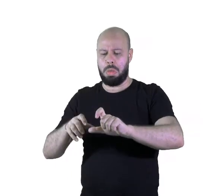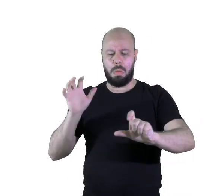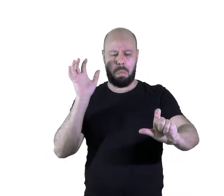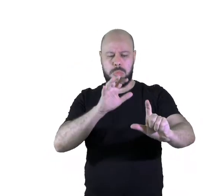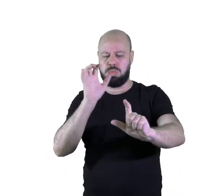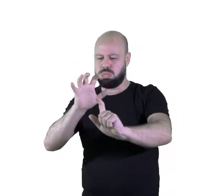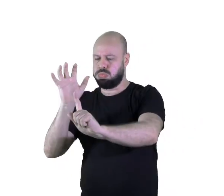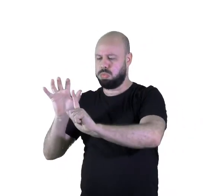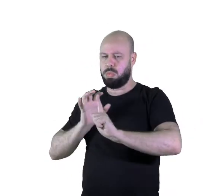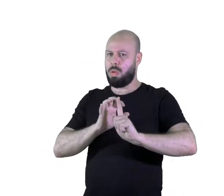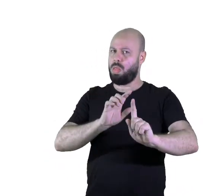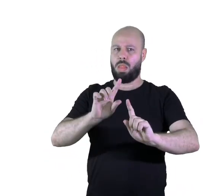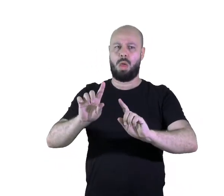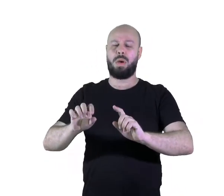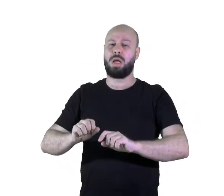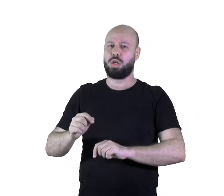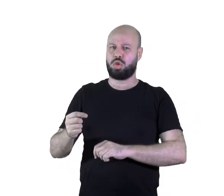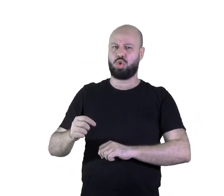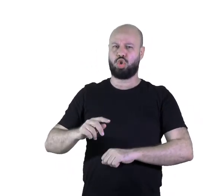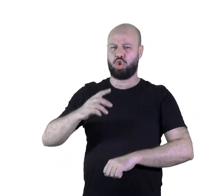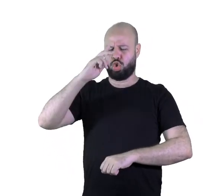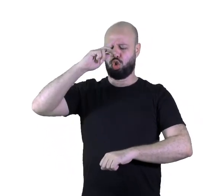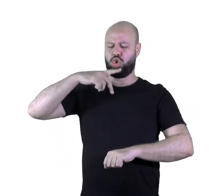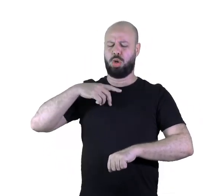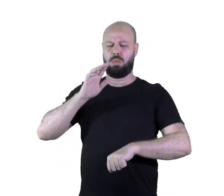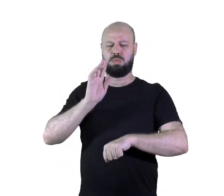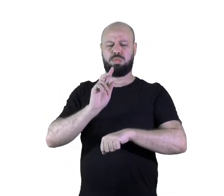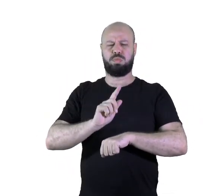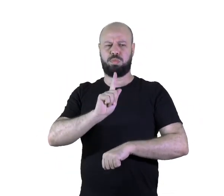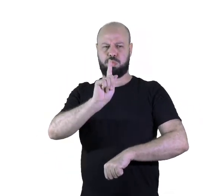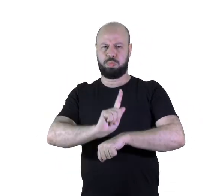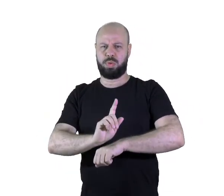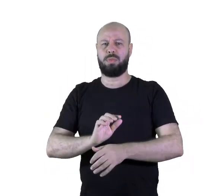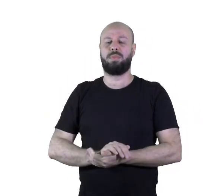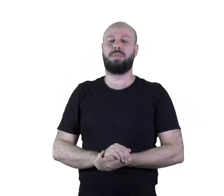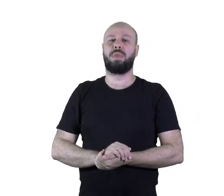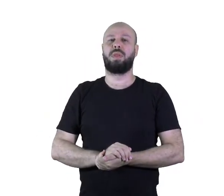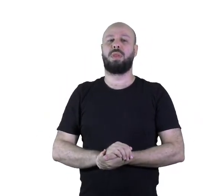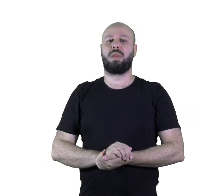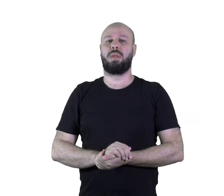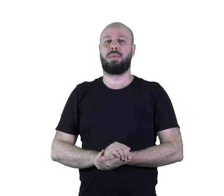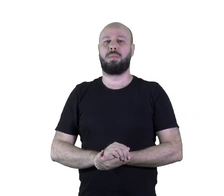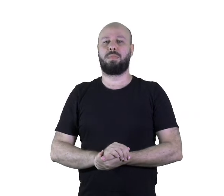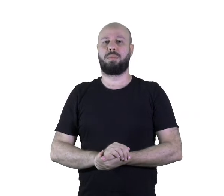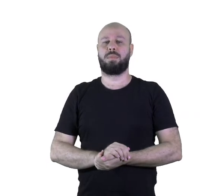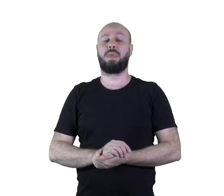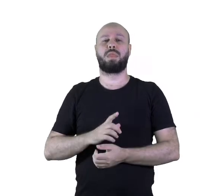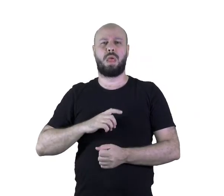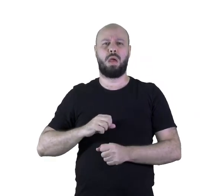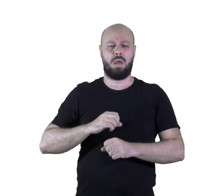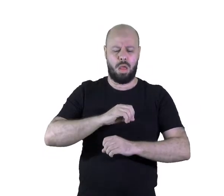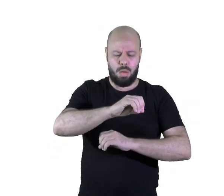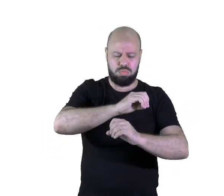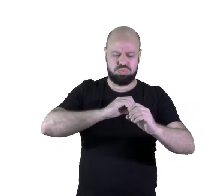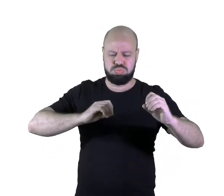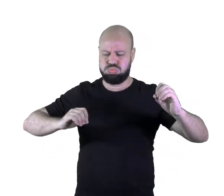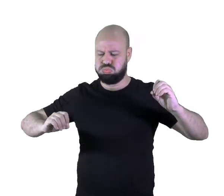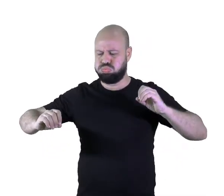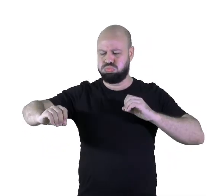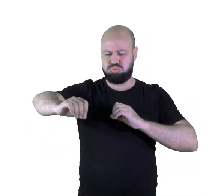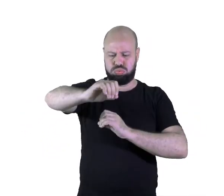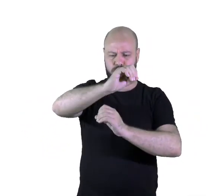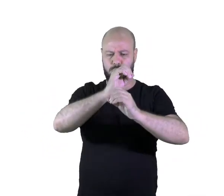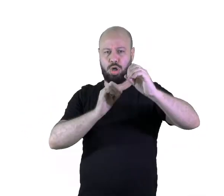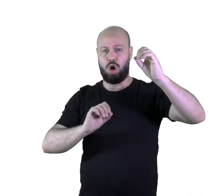muito forte por outros corpos celestes, né, e tem essa órbita que o planeta tem, ela tem que ser livre, então ela gira em torno